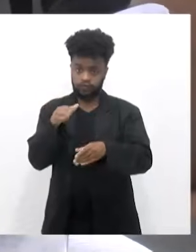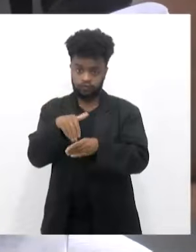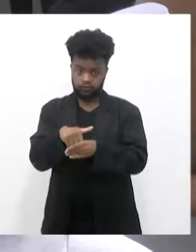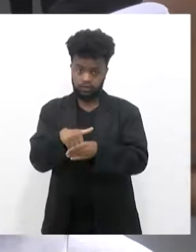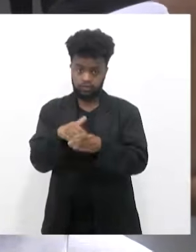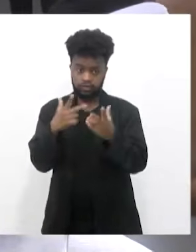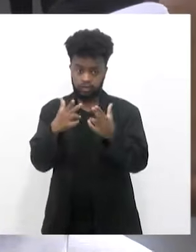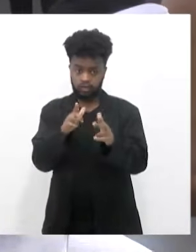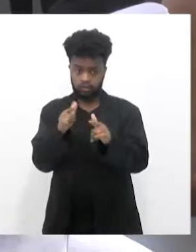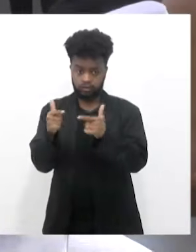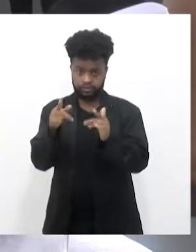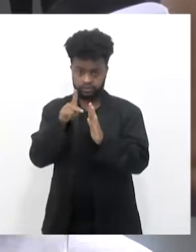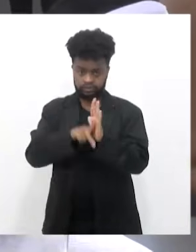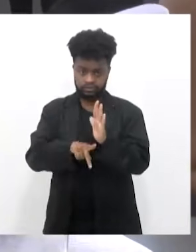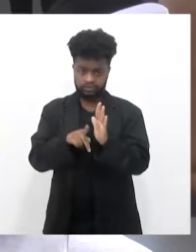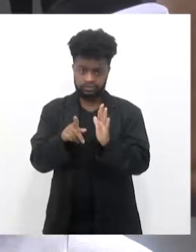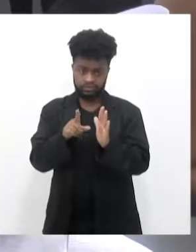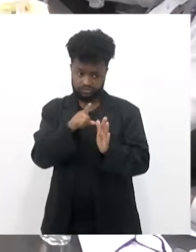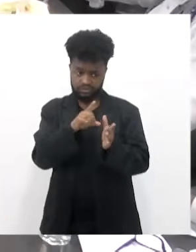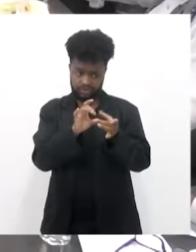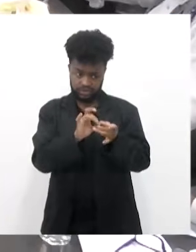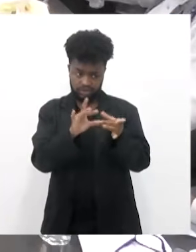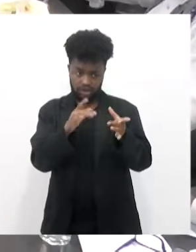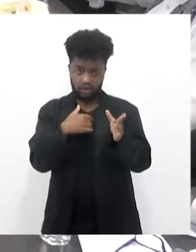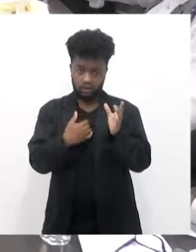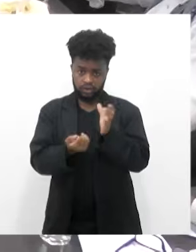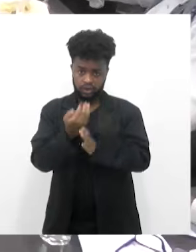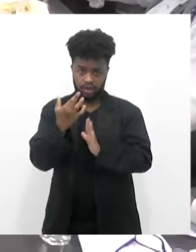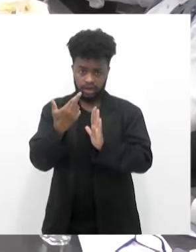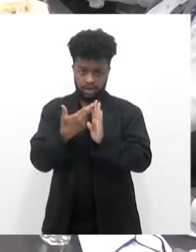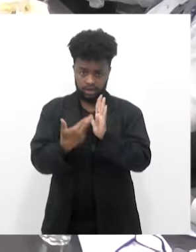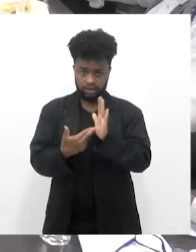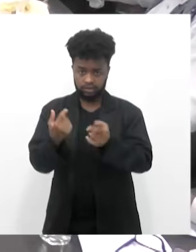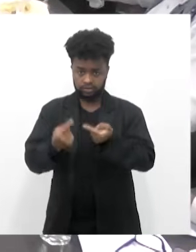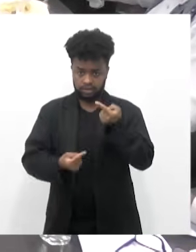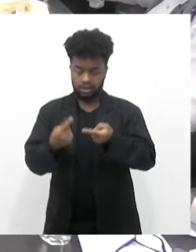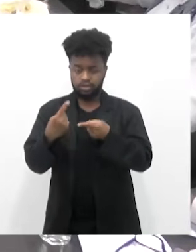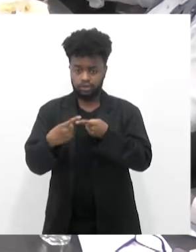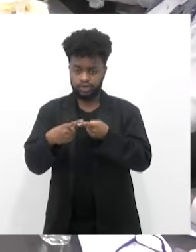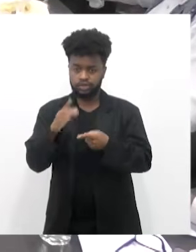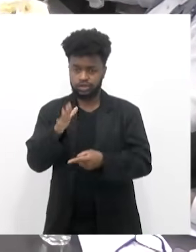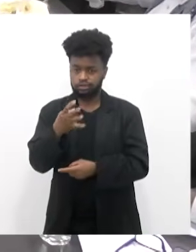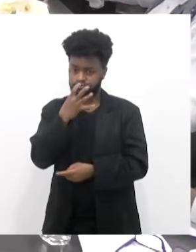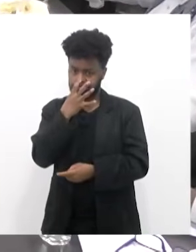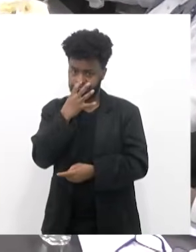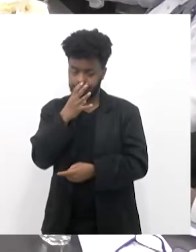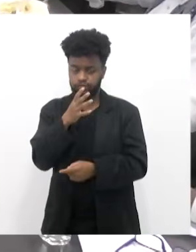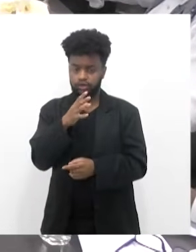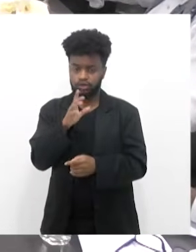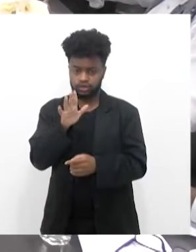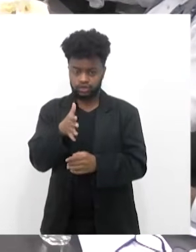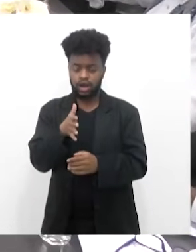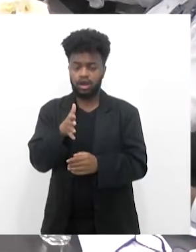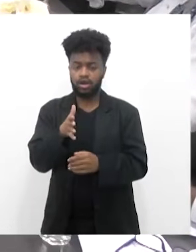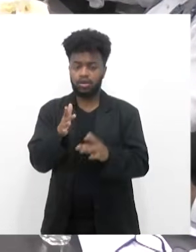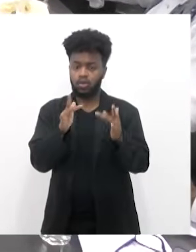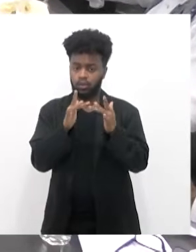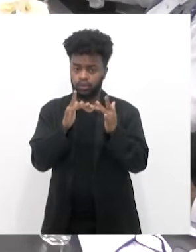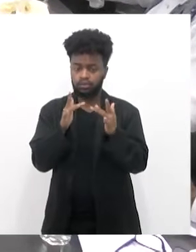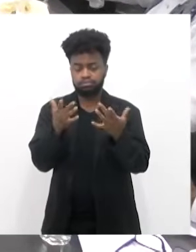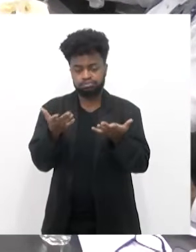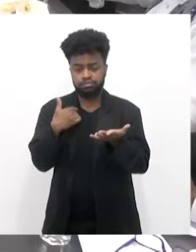outros projetos. Vossa Excelência me permite, e aí eu estou fazendo essa regra aqui de debate, até pela intimidade, pela liberdade que tenho com Vossa Excelência, e considero que